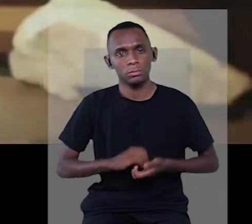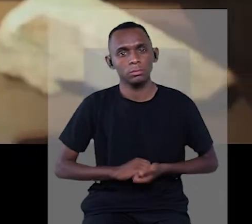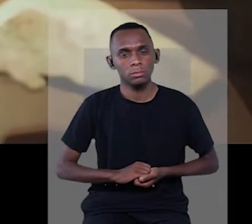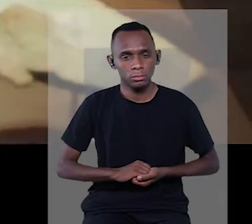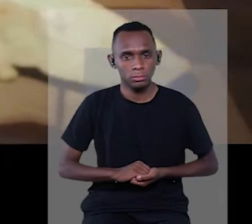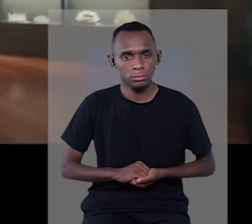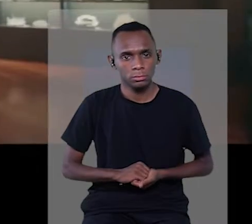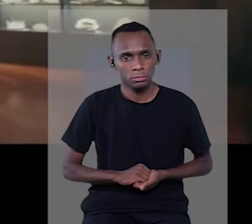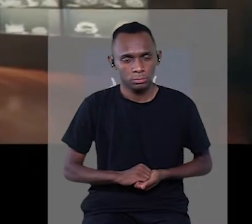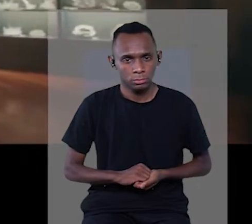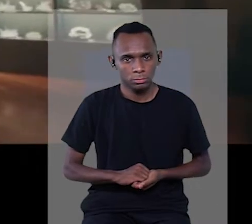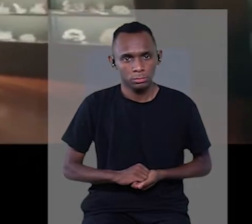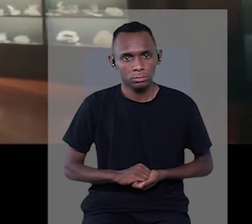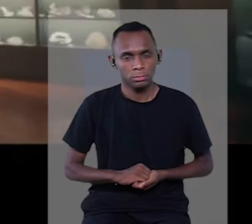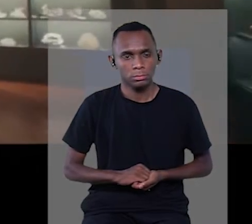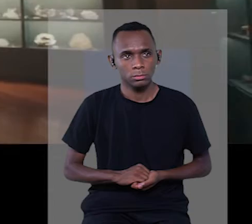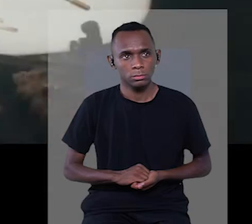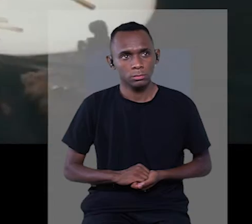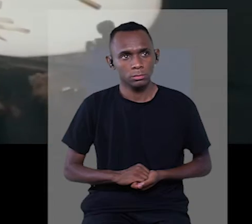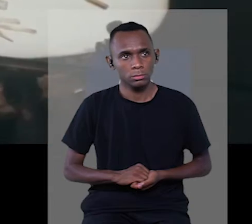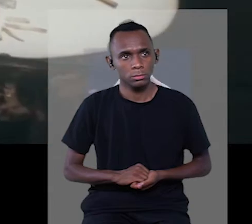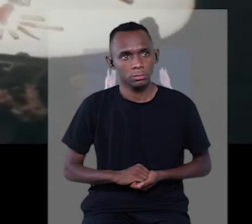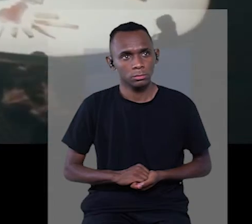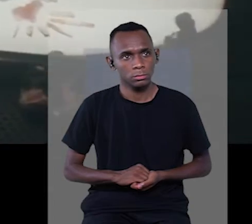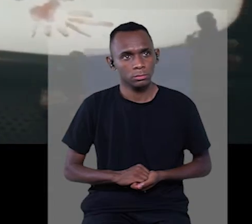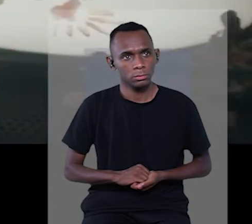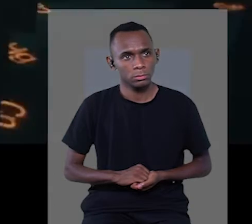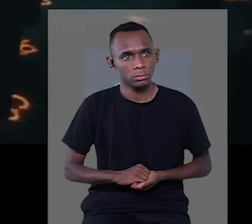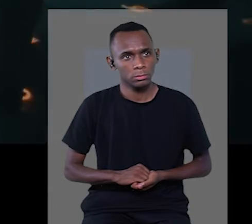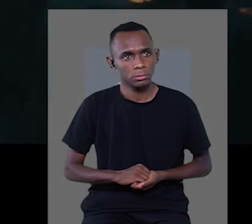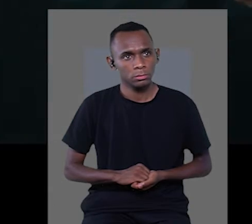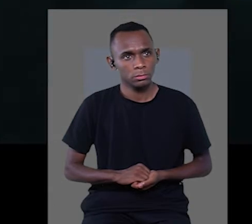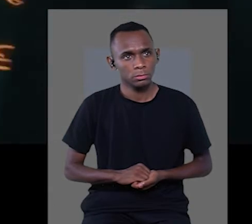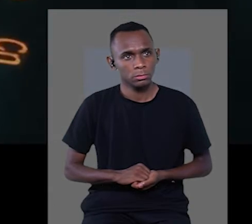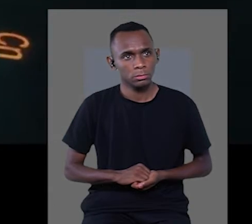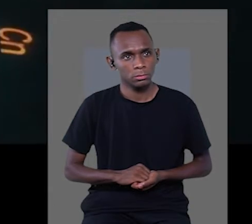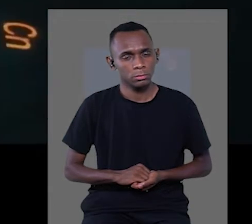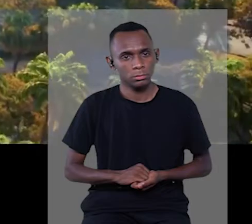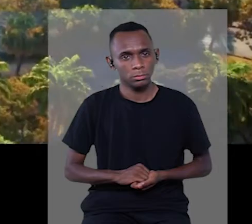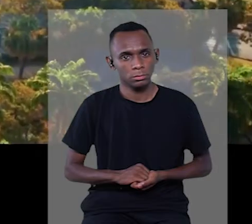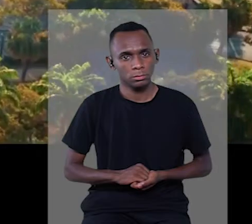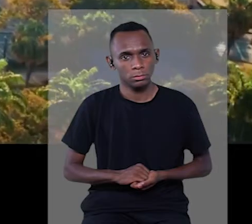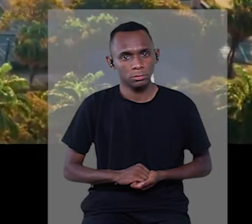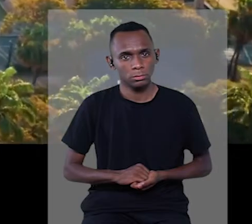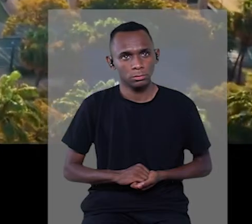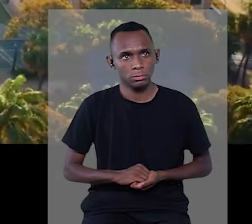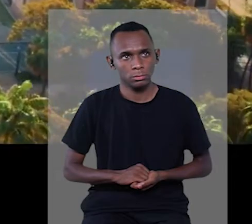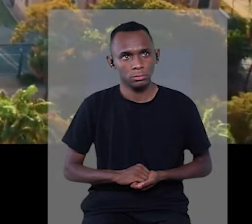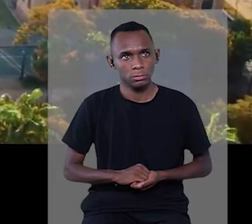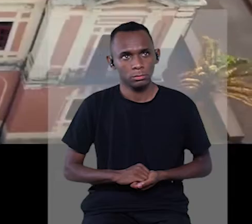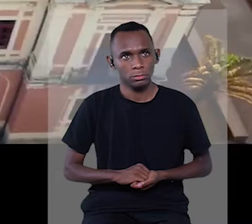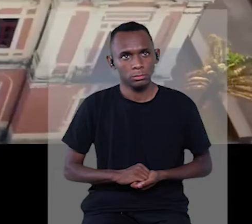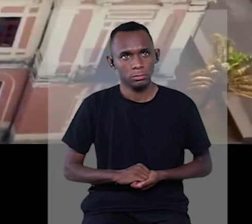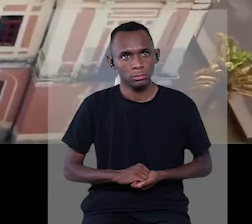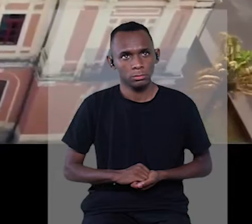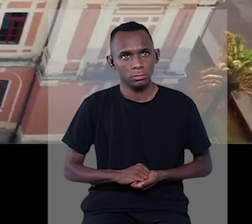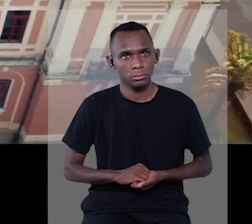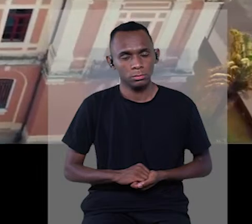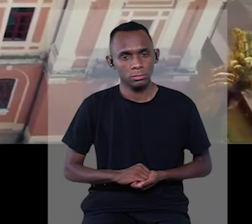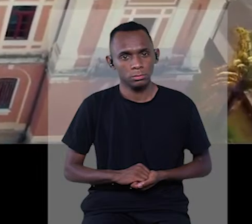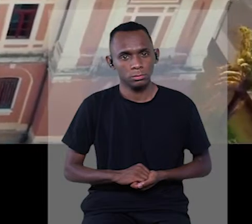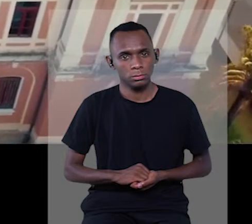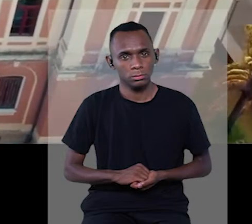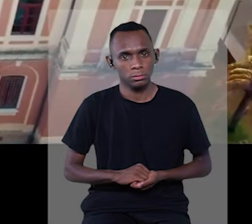mantenedores do Museu MM Gerdau, localizado na Praça da Liberdade, ajudando na conservação de uma das edificações